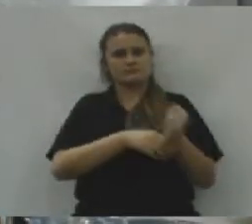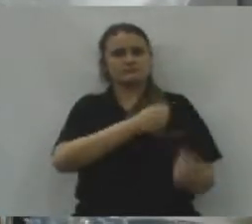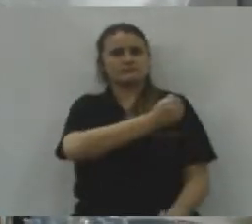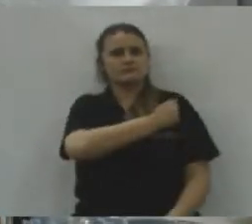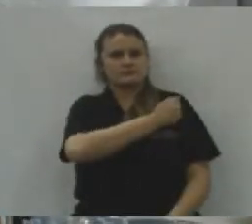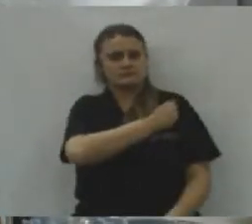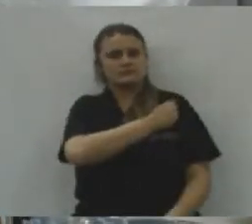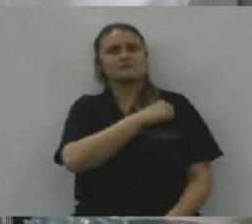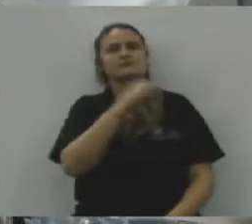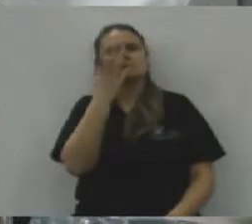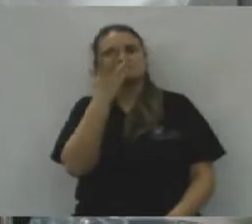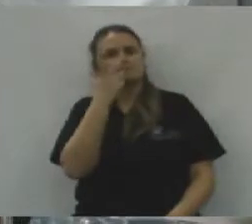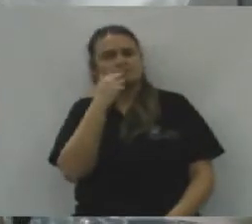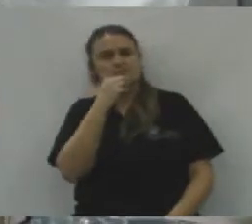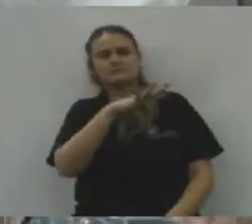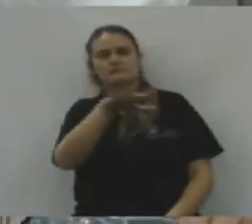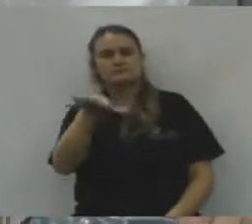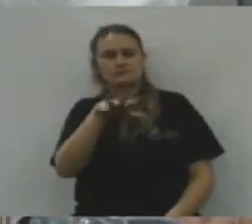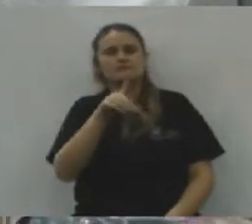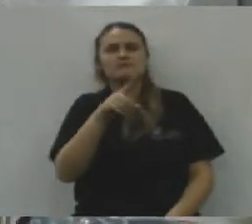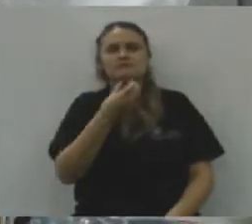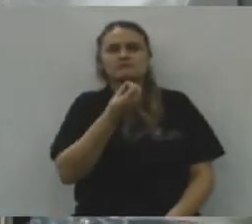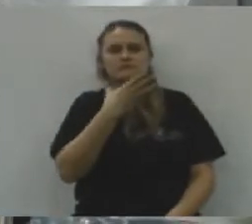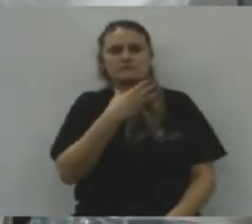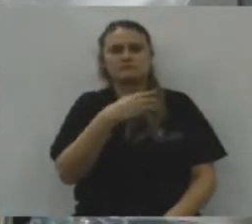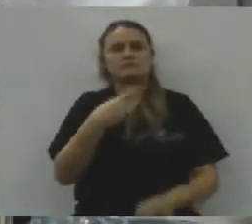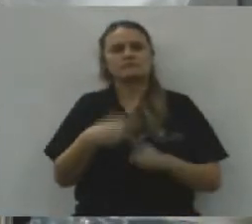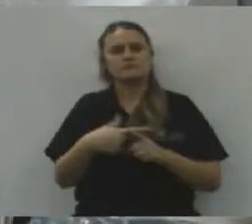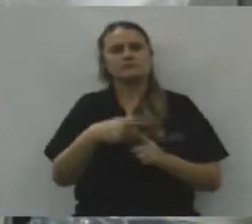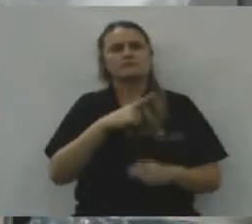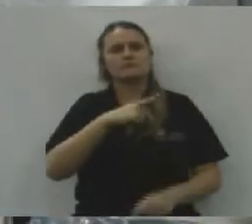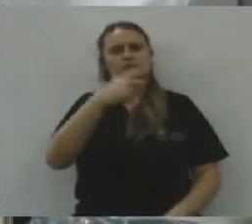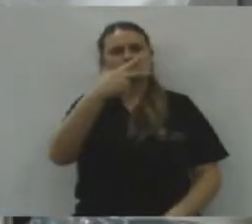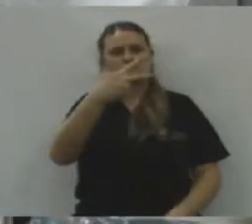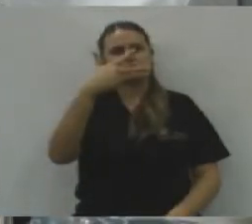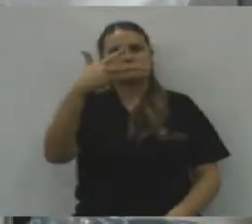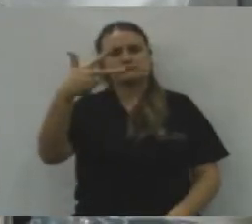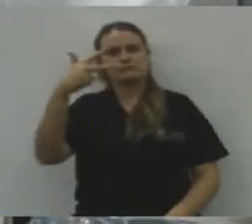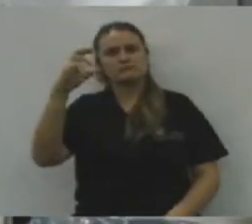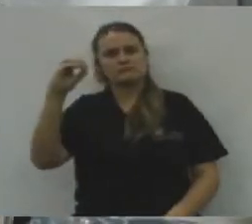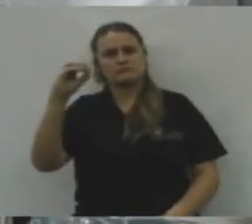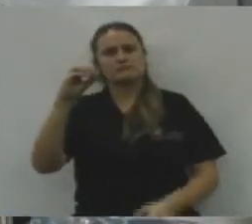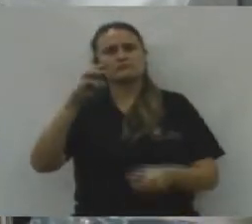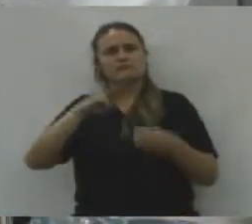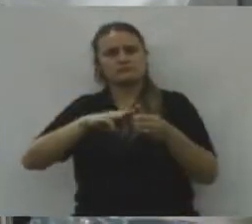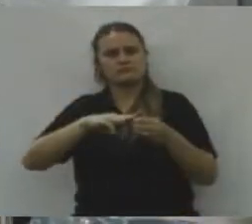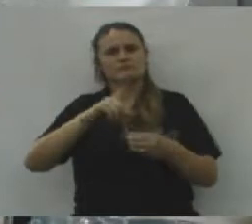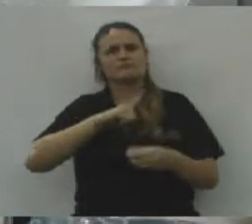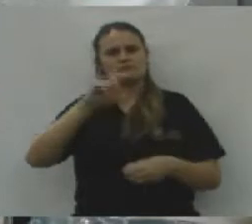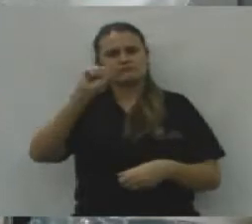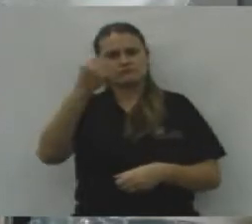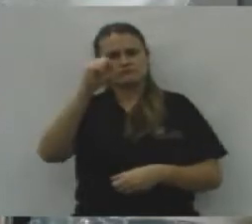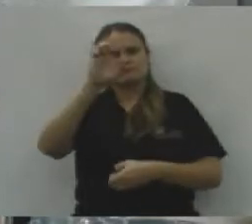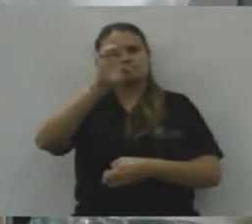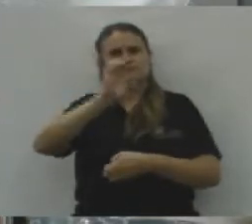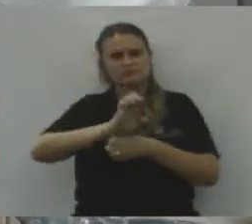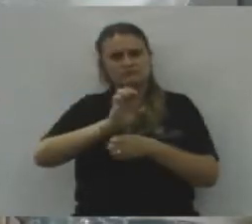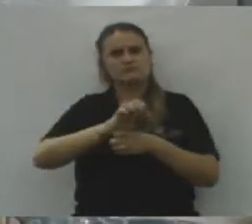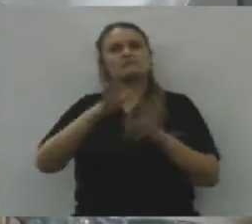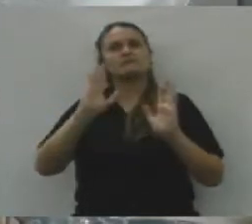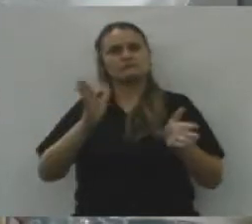nossas crianças, será muito bem-vinda. 330 municípios em mais de oito estados do Brasil